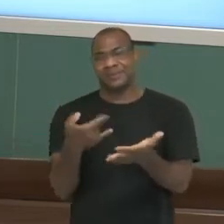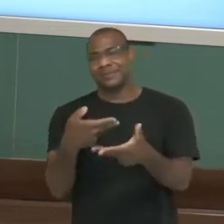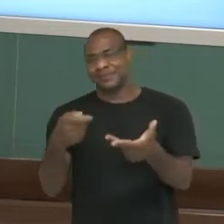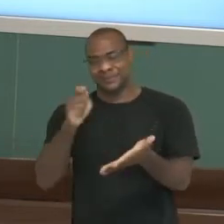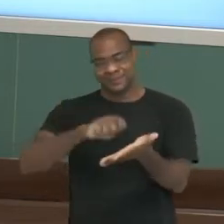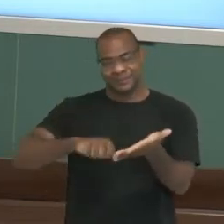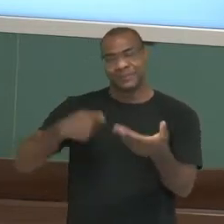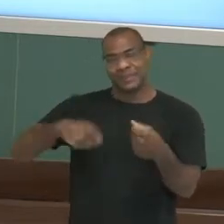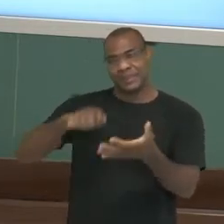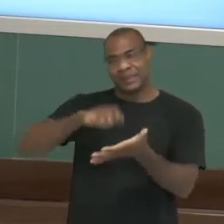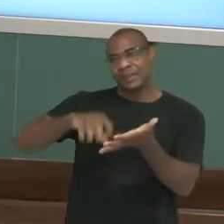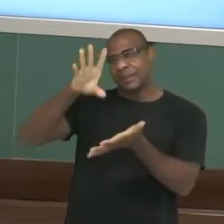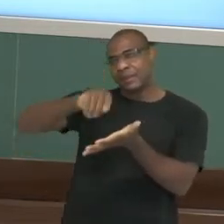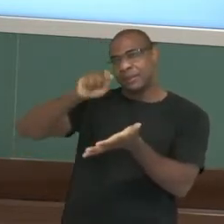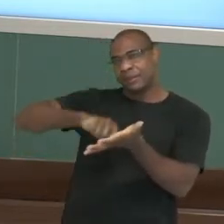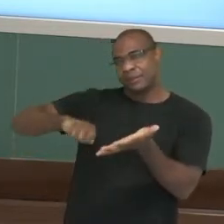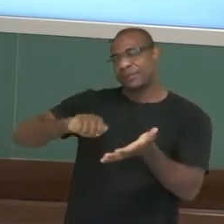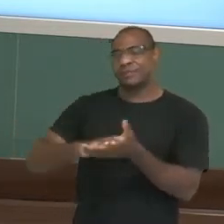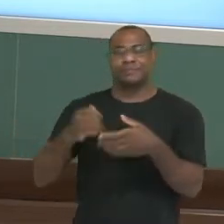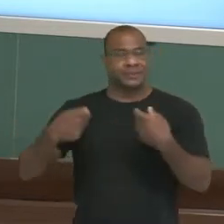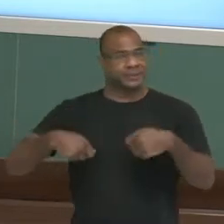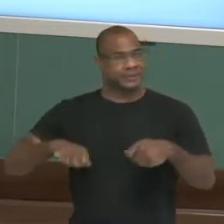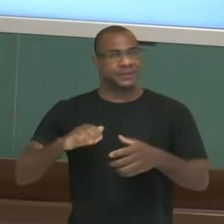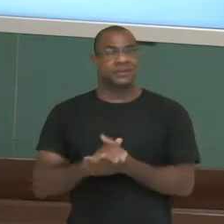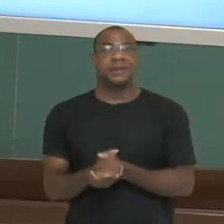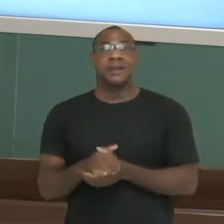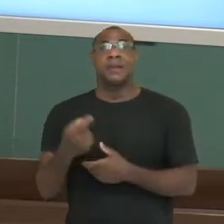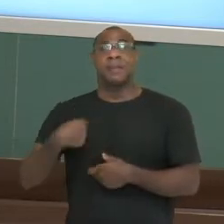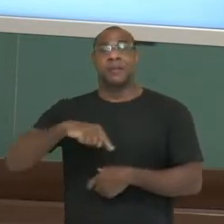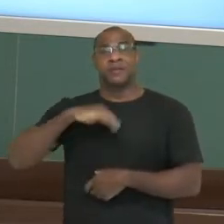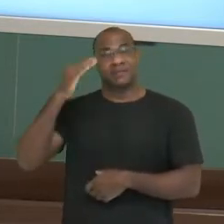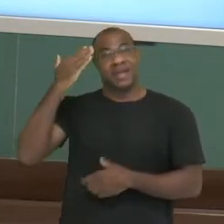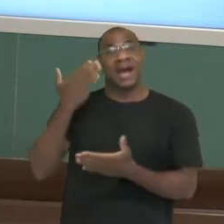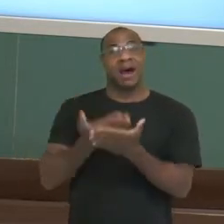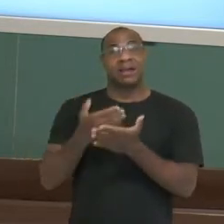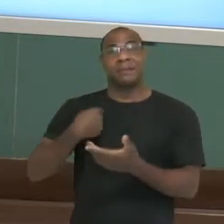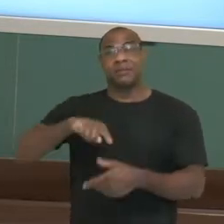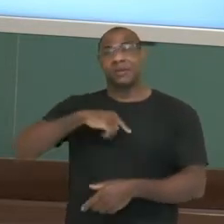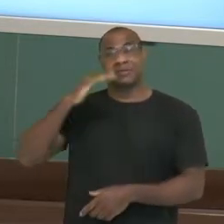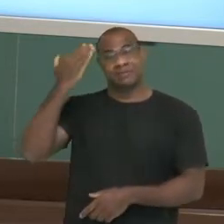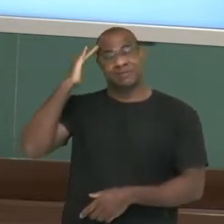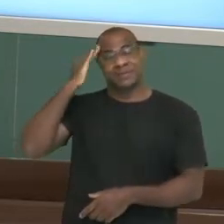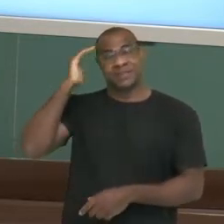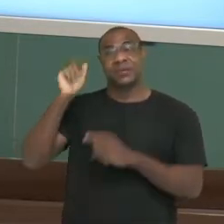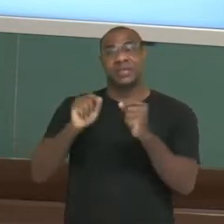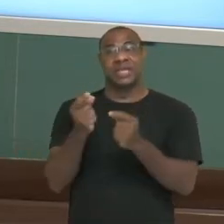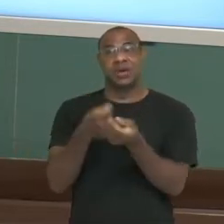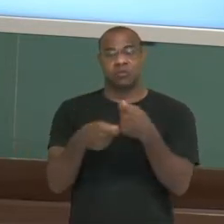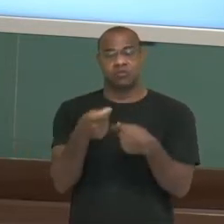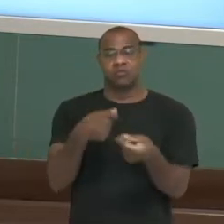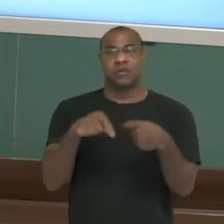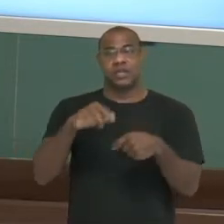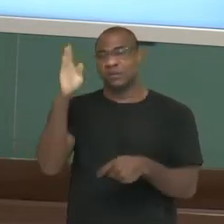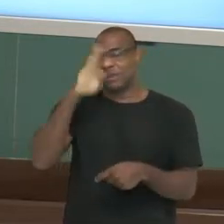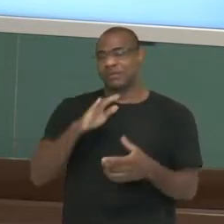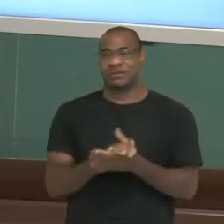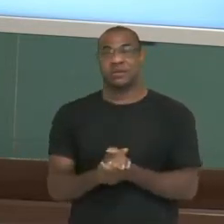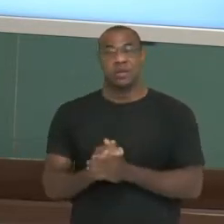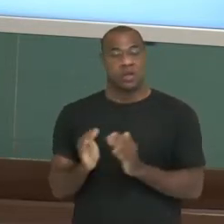informações. Sim, uma aula é para entendermos a economia do Brasil durante o governo militar, durante boa parte do governo